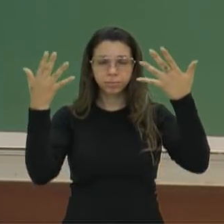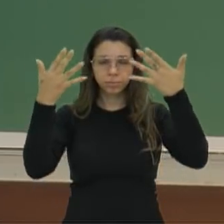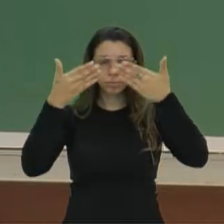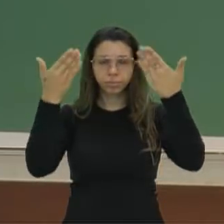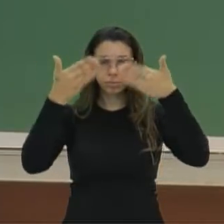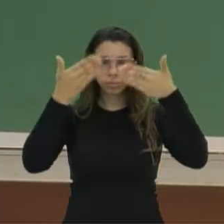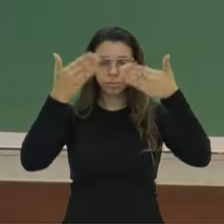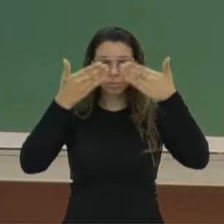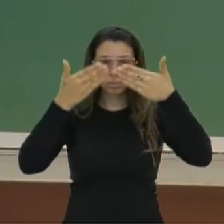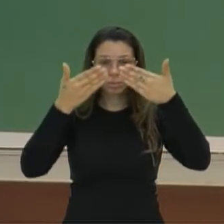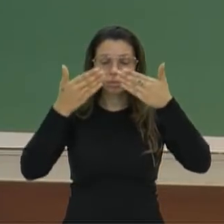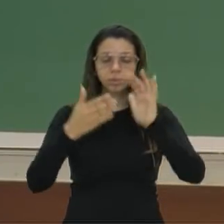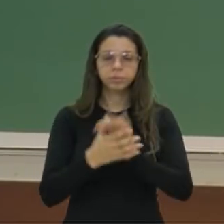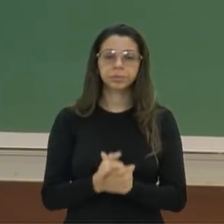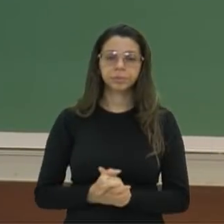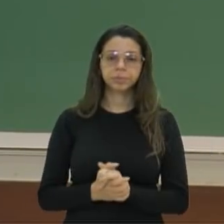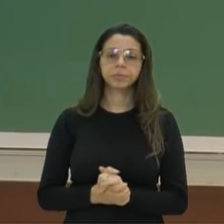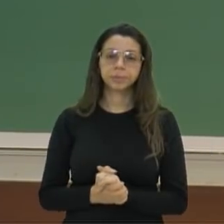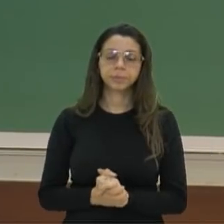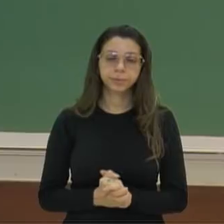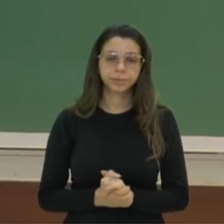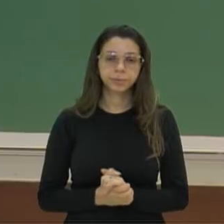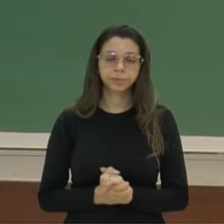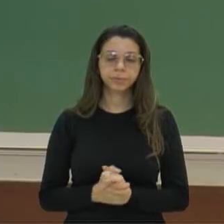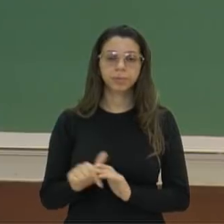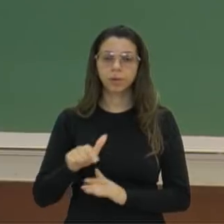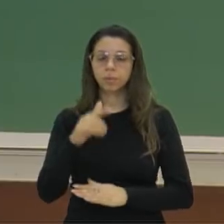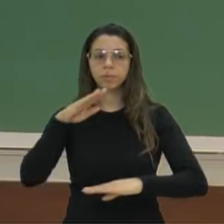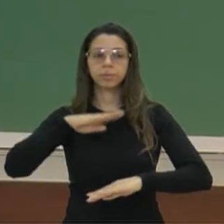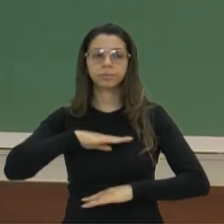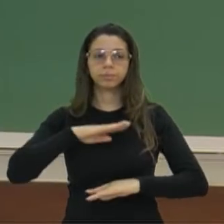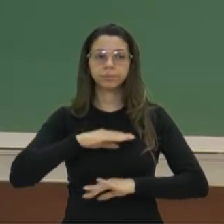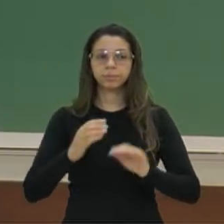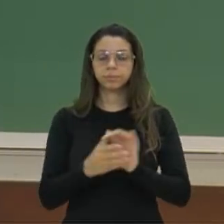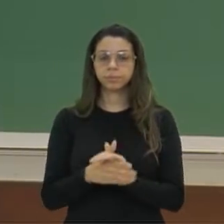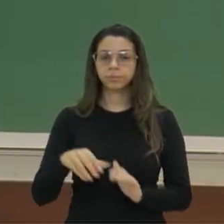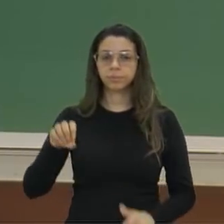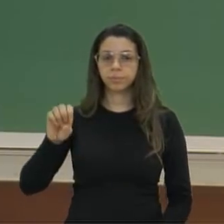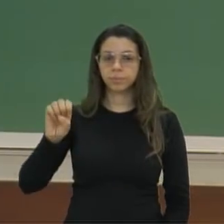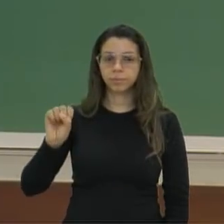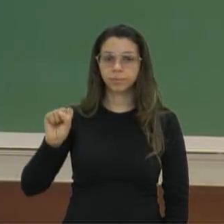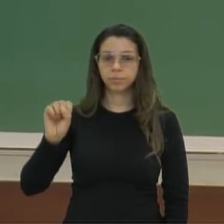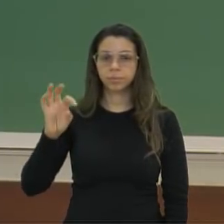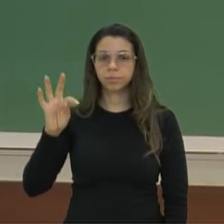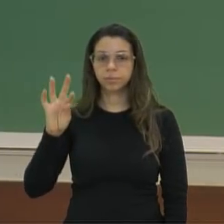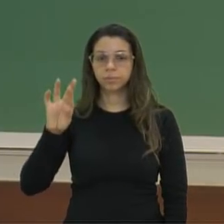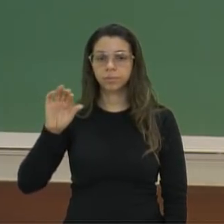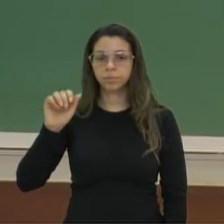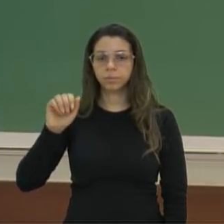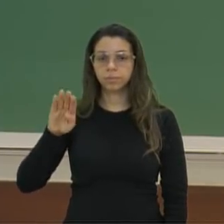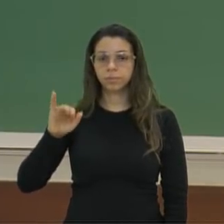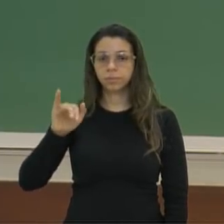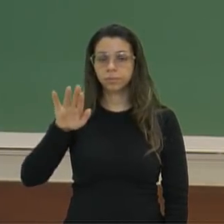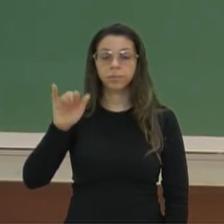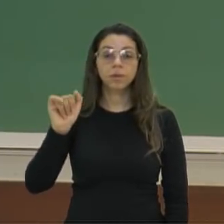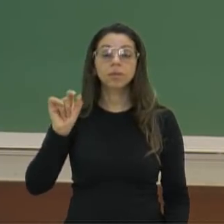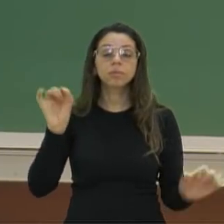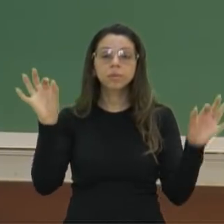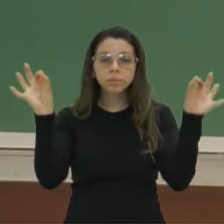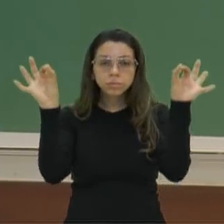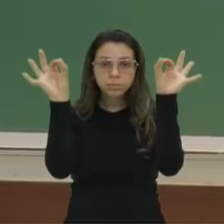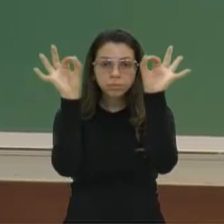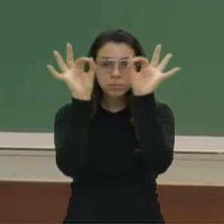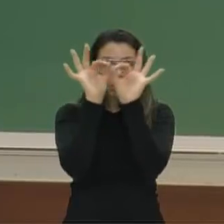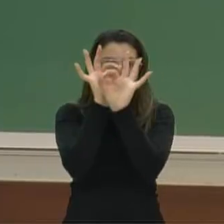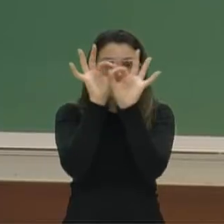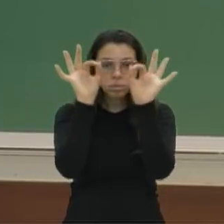seus olhos. Uma outra situação é o estrabismo, onde a pessoa tem alguns problemas na musculatura